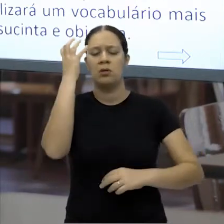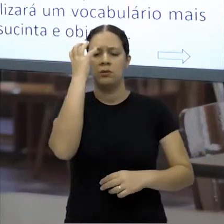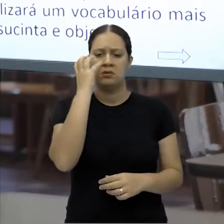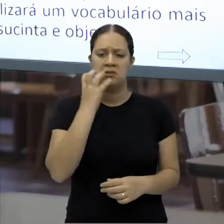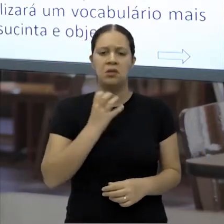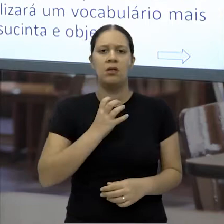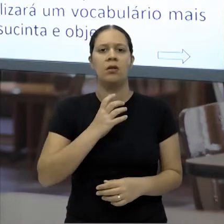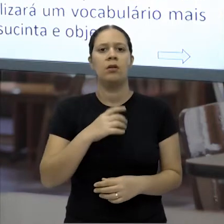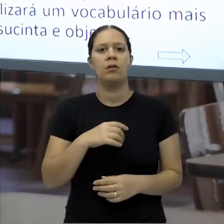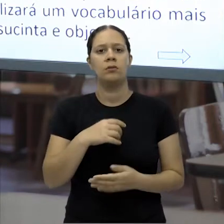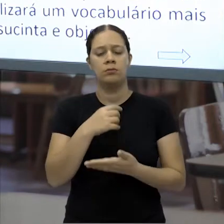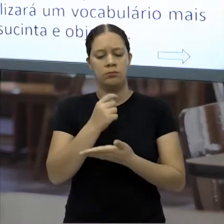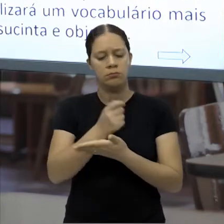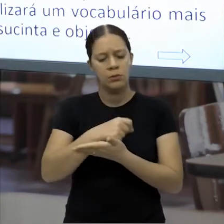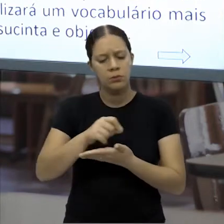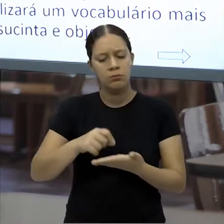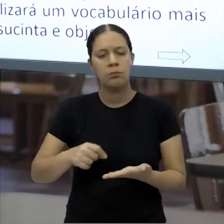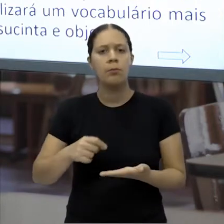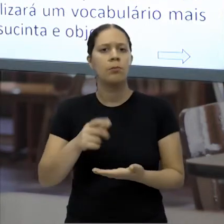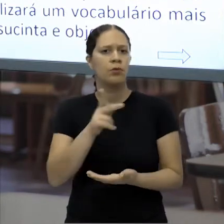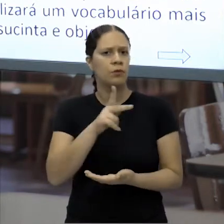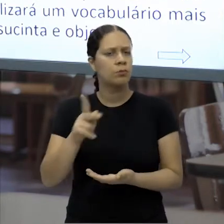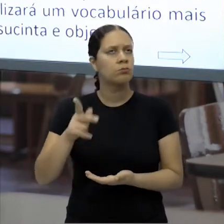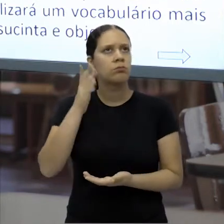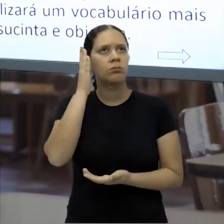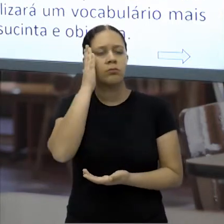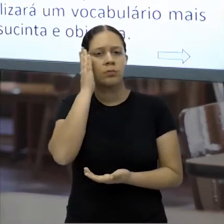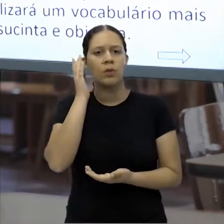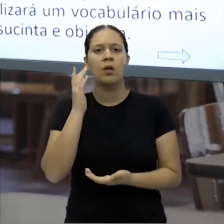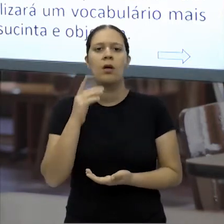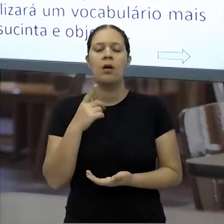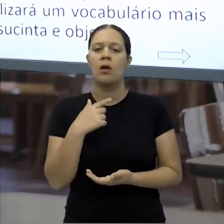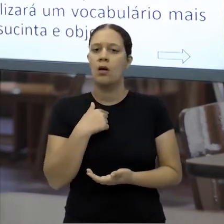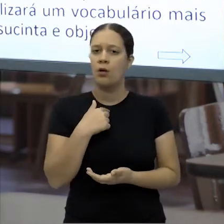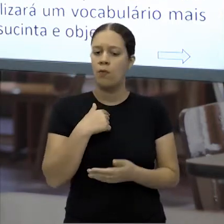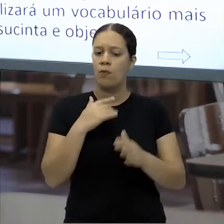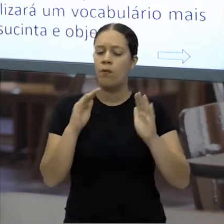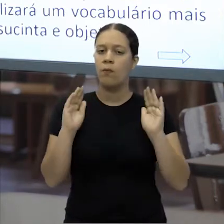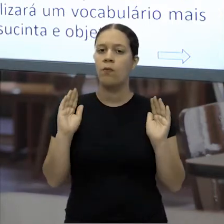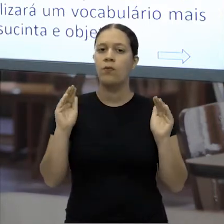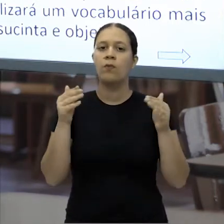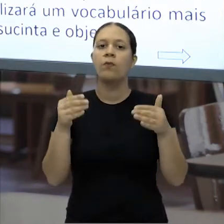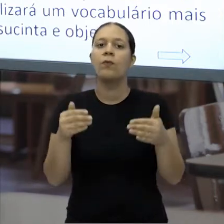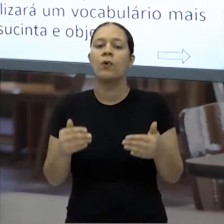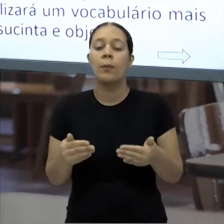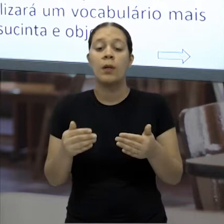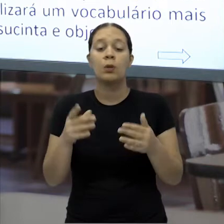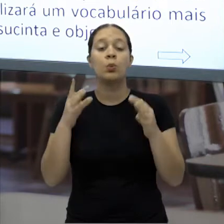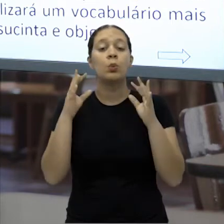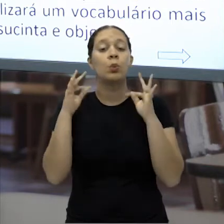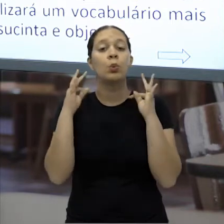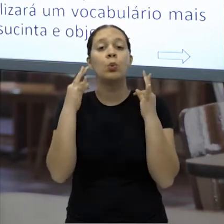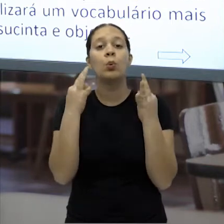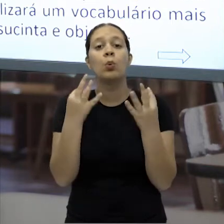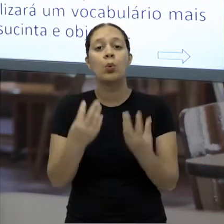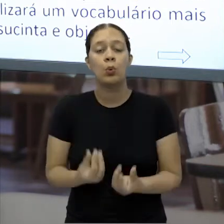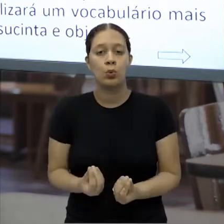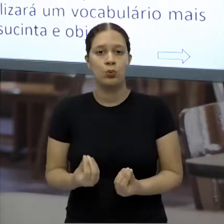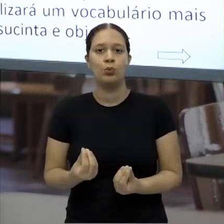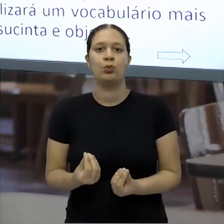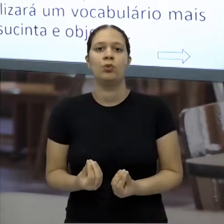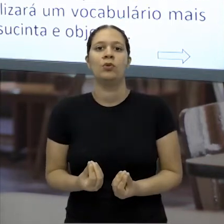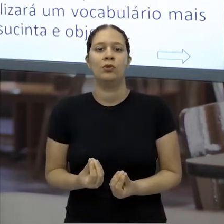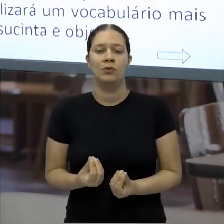profissional, de forma que apenas professores conseguiram compreender. Até que alguém pensou, não, eu vou colocar isso aqui de forma para que todo mundo entenda. E